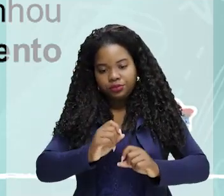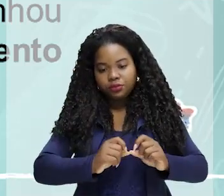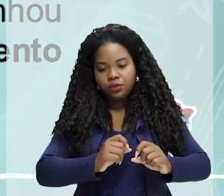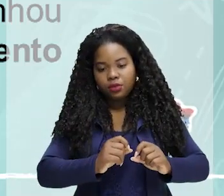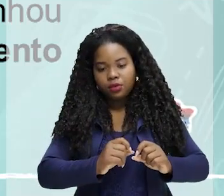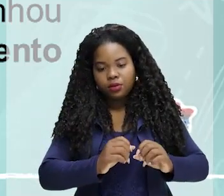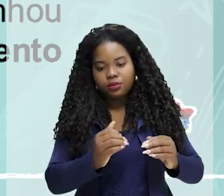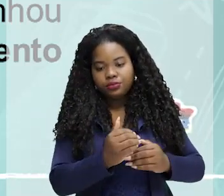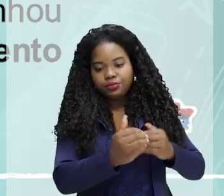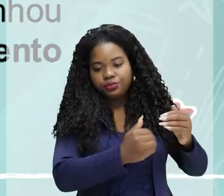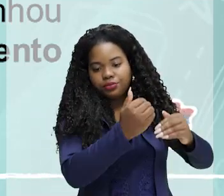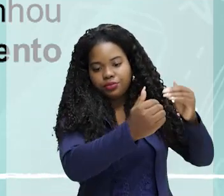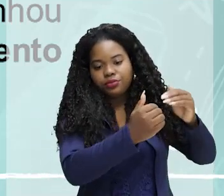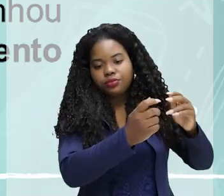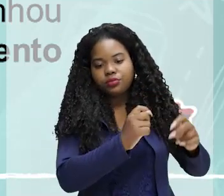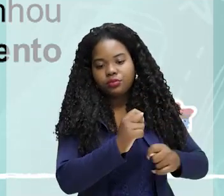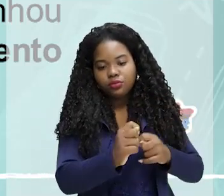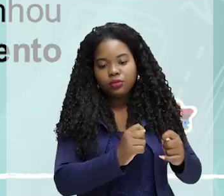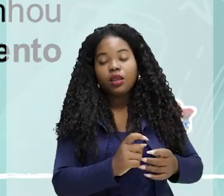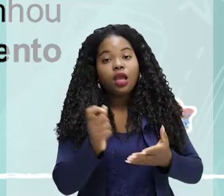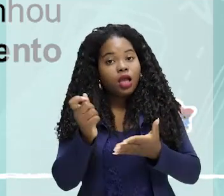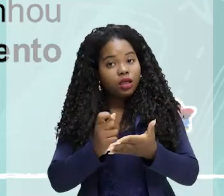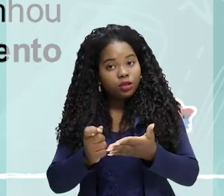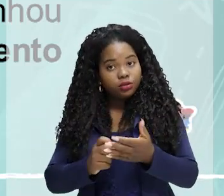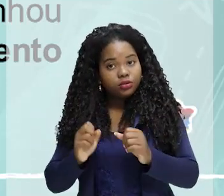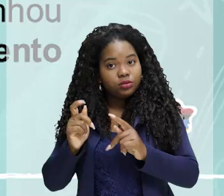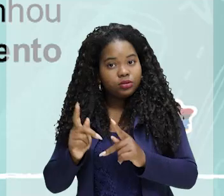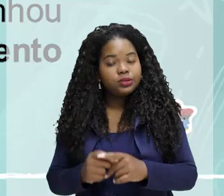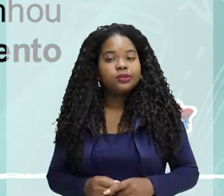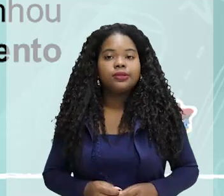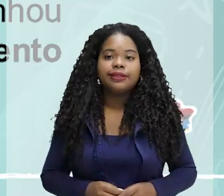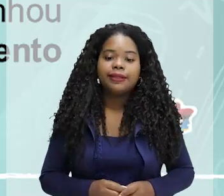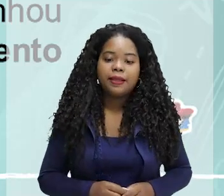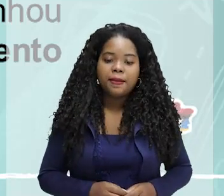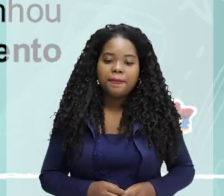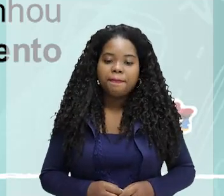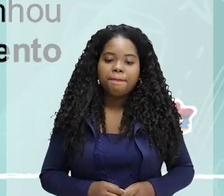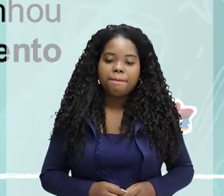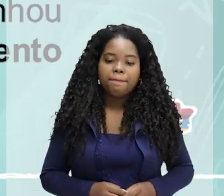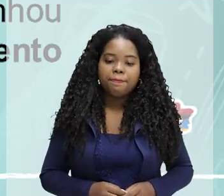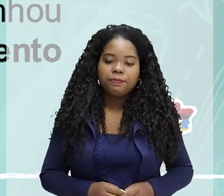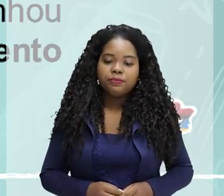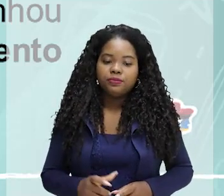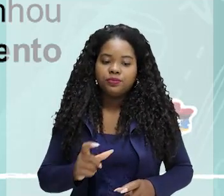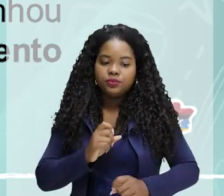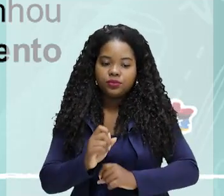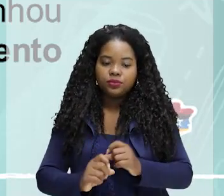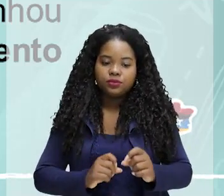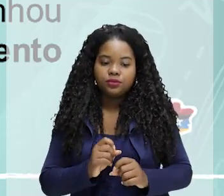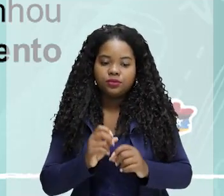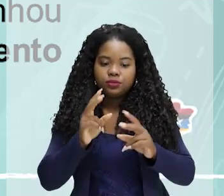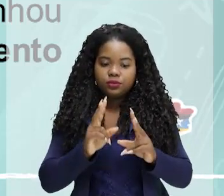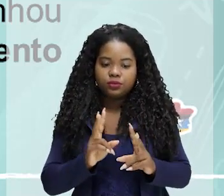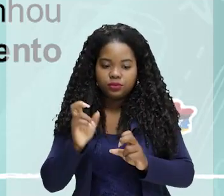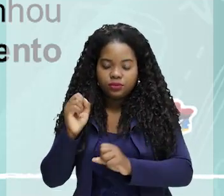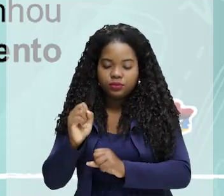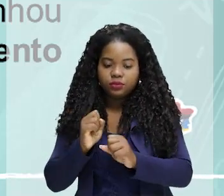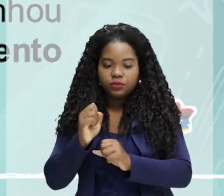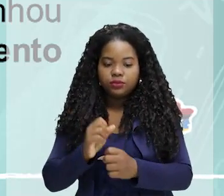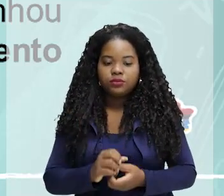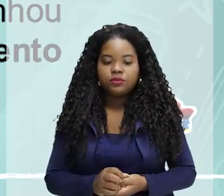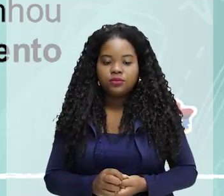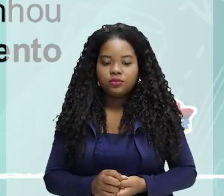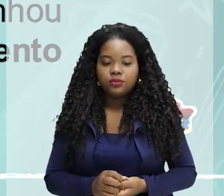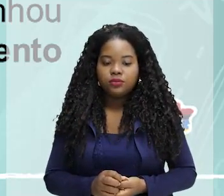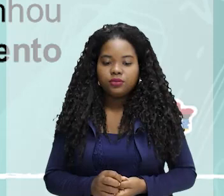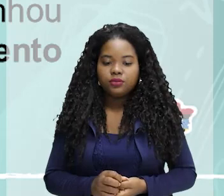econômico, eu quero que tu anote isso daí, tá? Anota aí, crescimento econômico. Ganhou força e estabeleceu as bases